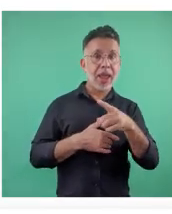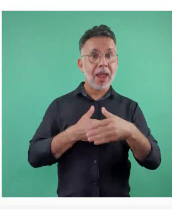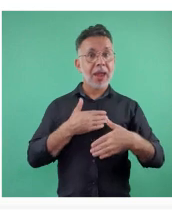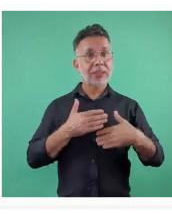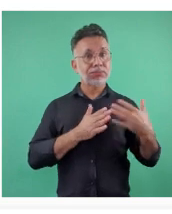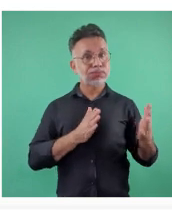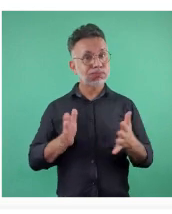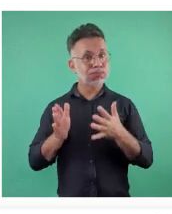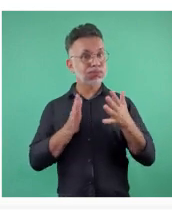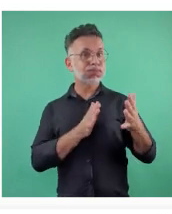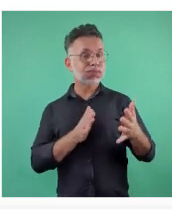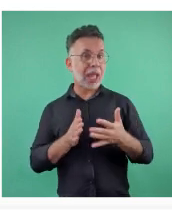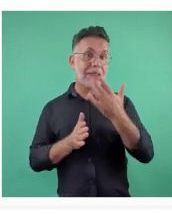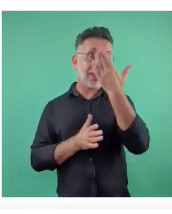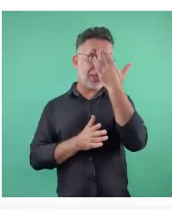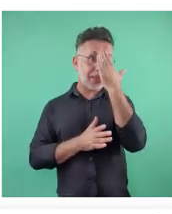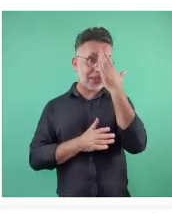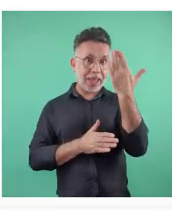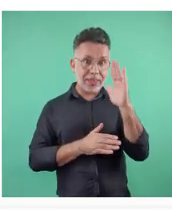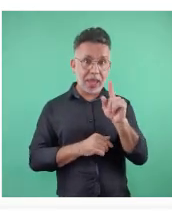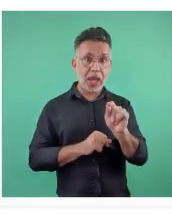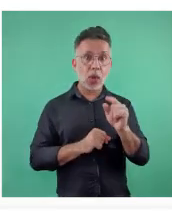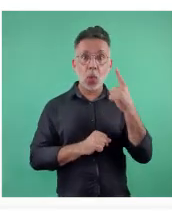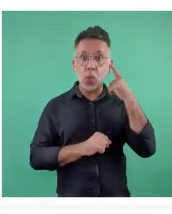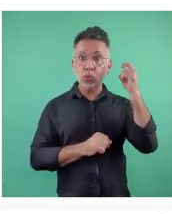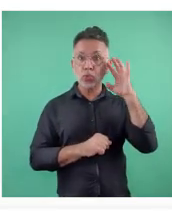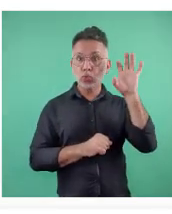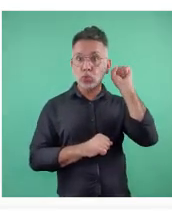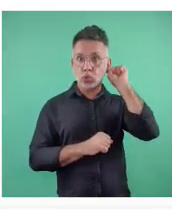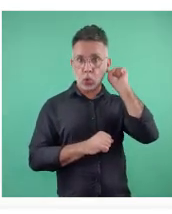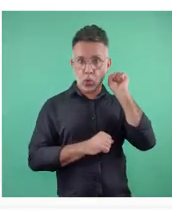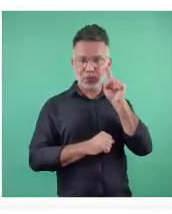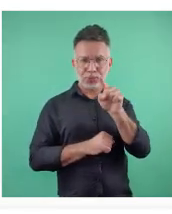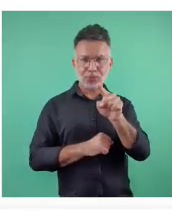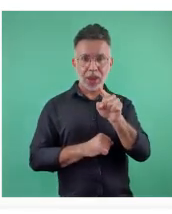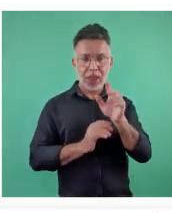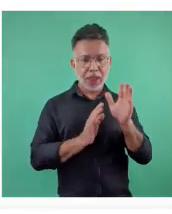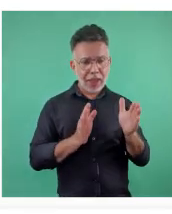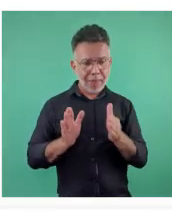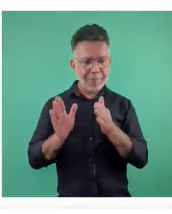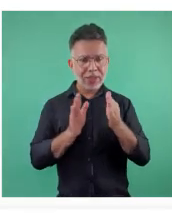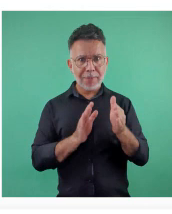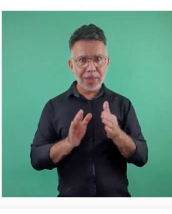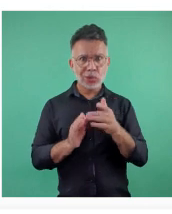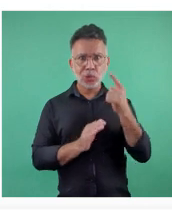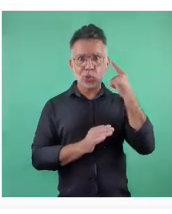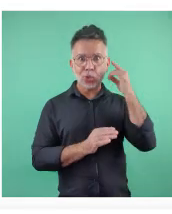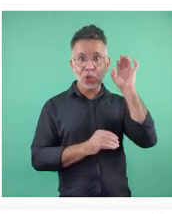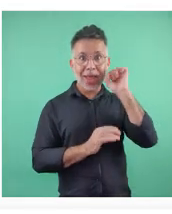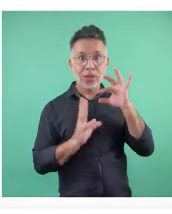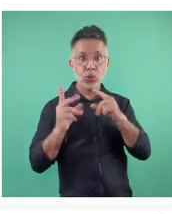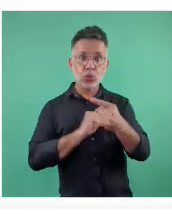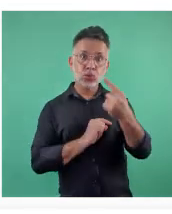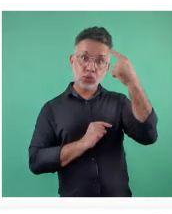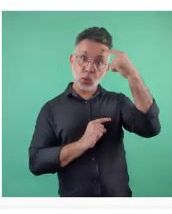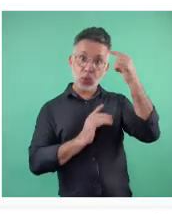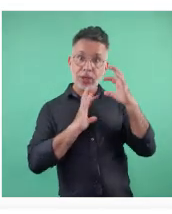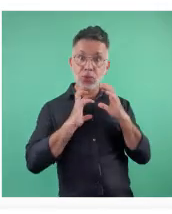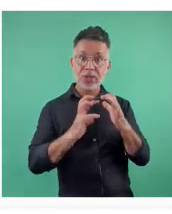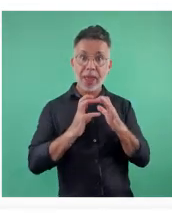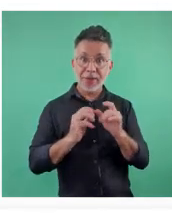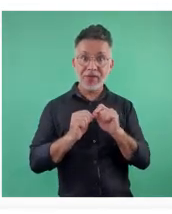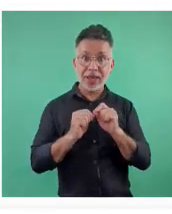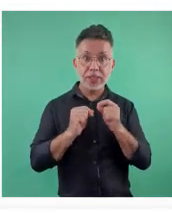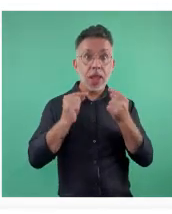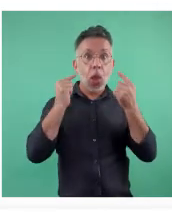que ter uma perda auditiva pode sim afetar a parte de processar o som. O processamento